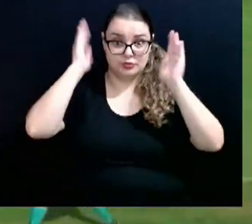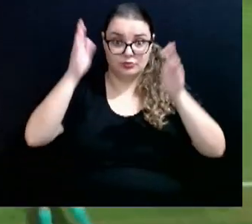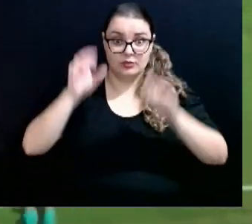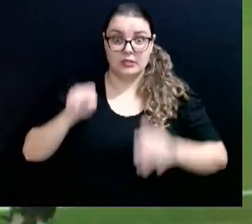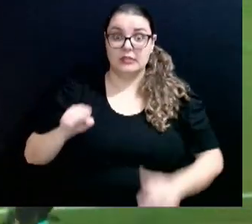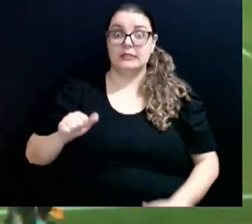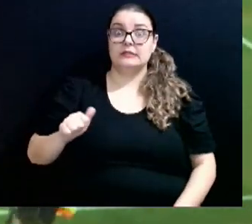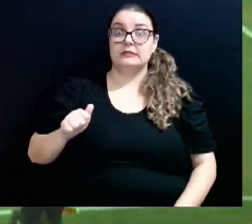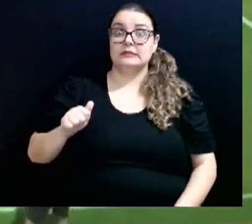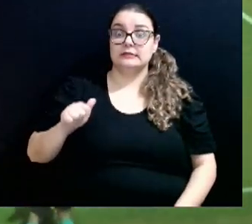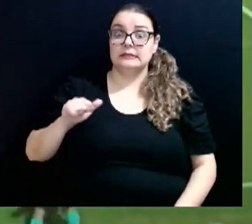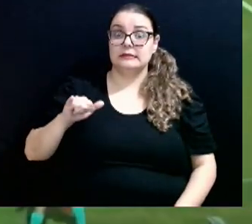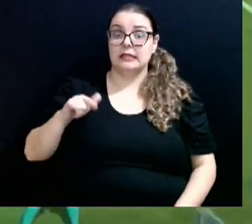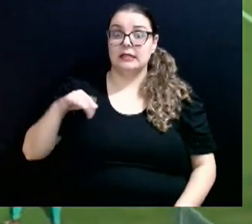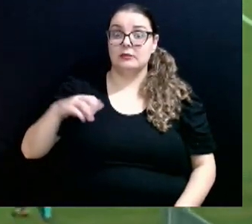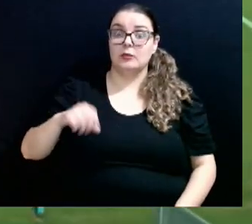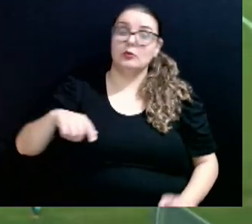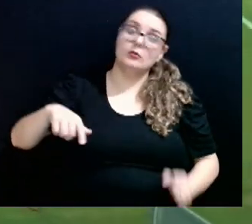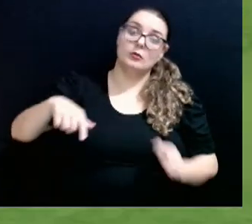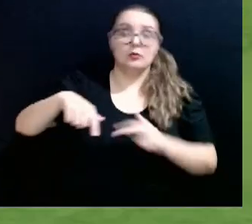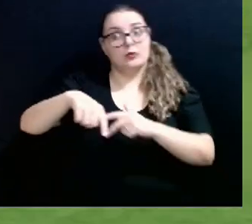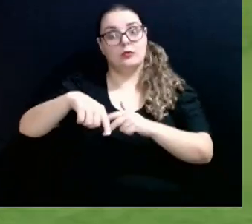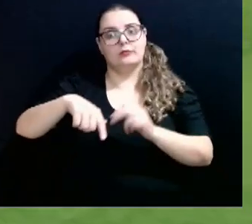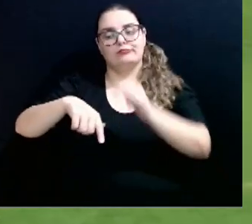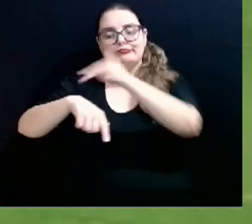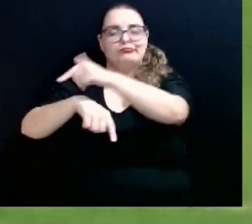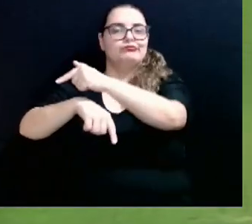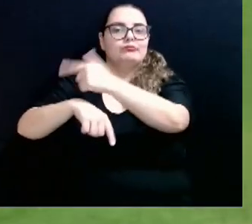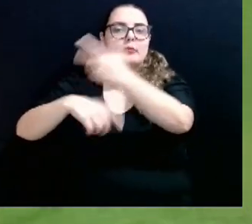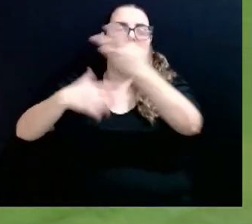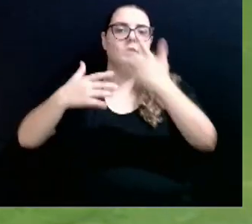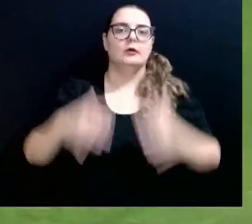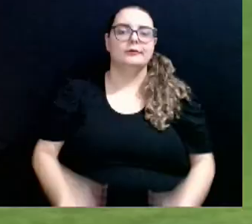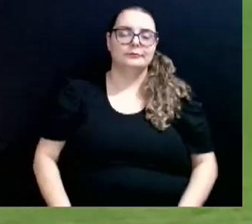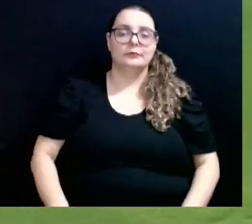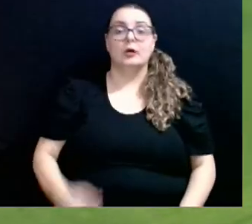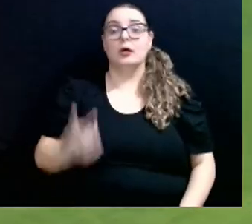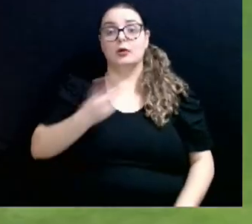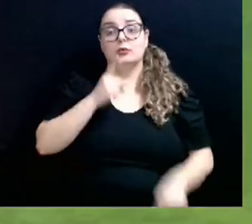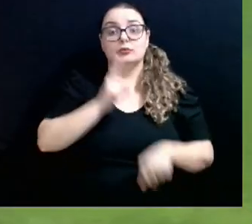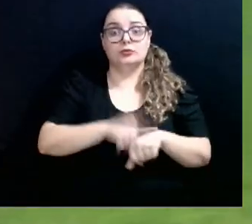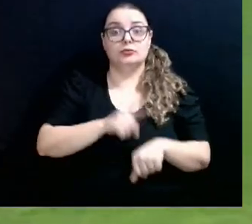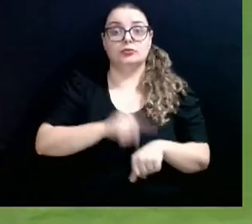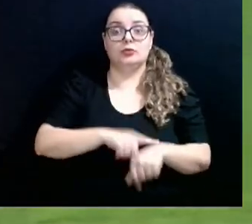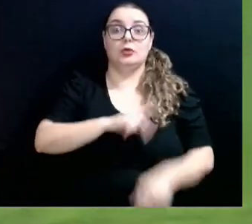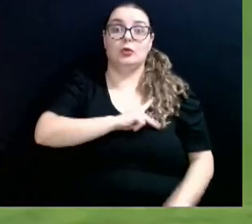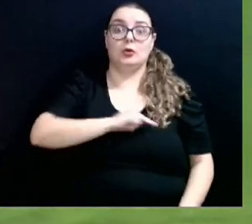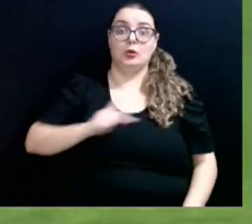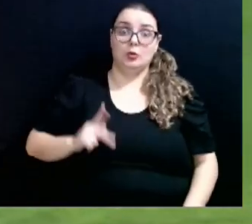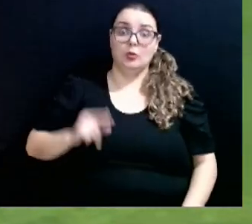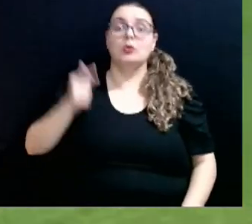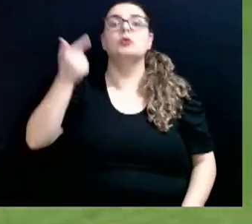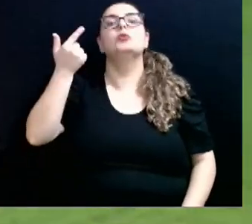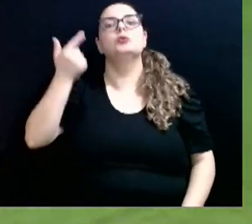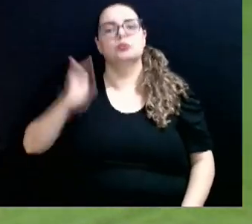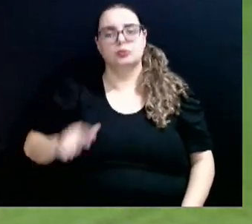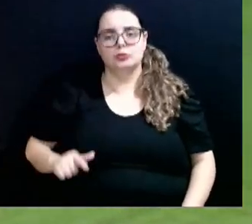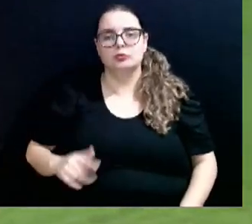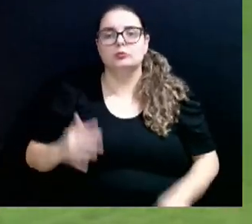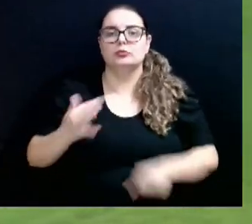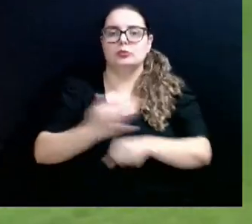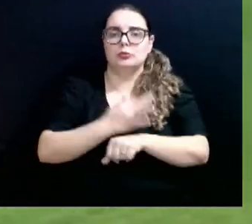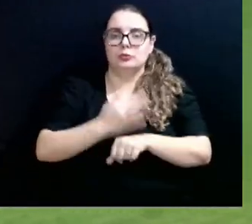cabeça mandou mais uma por cima. No segundo tempo, a Ponte continuou explorando as bolas